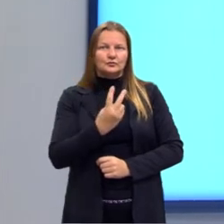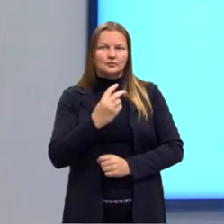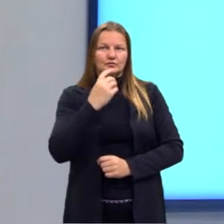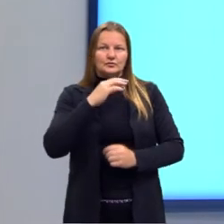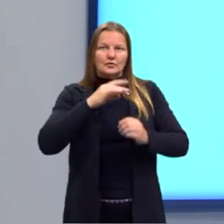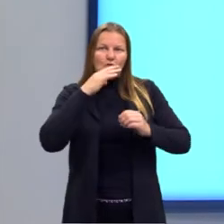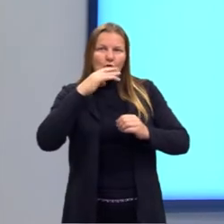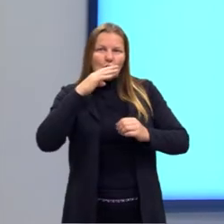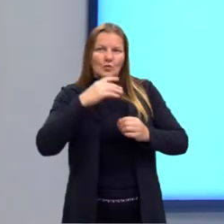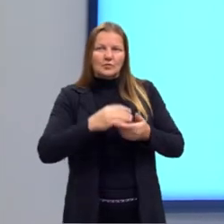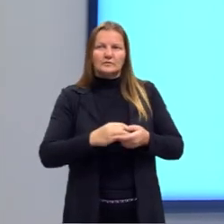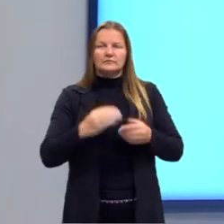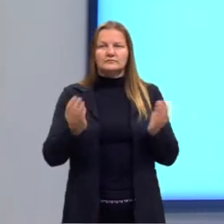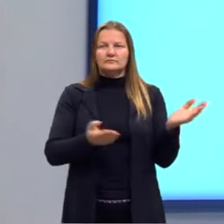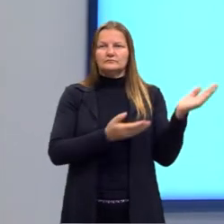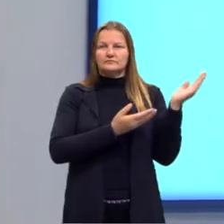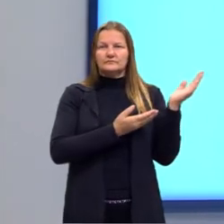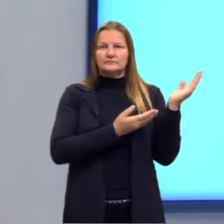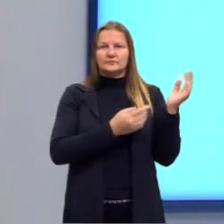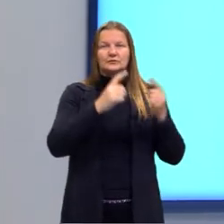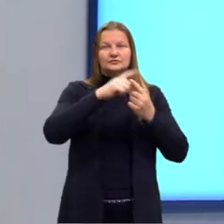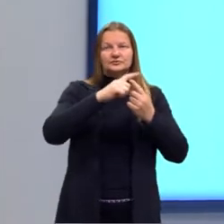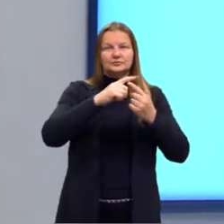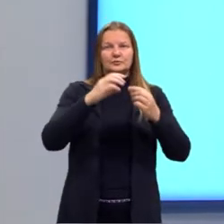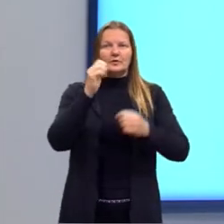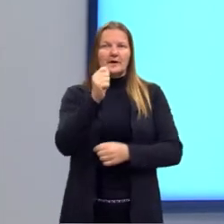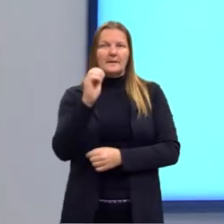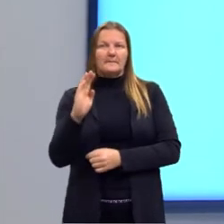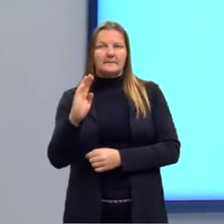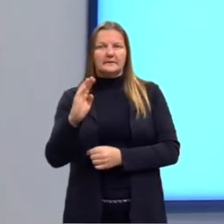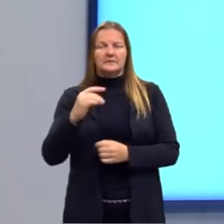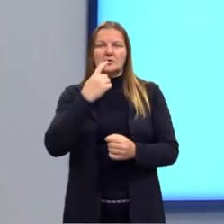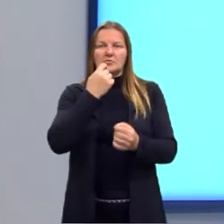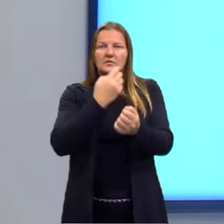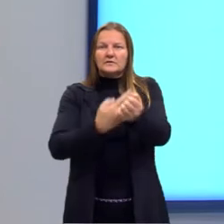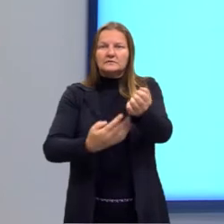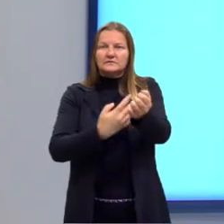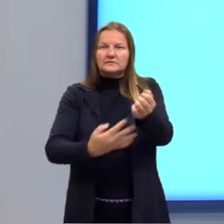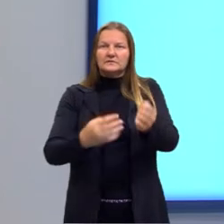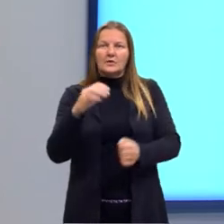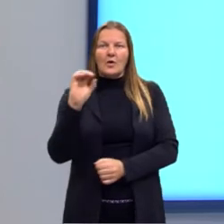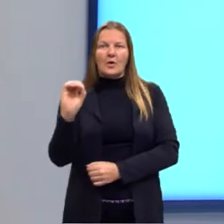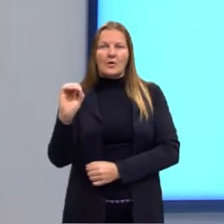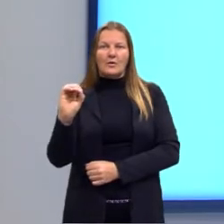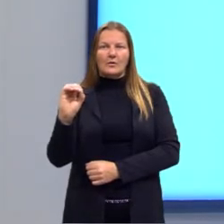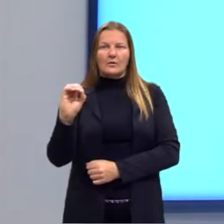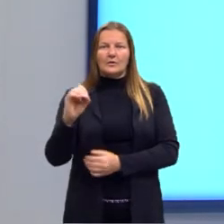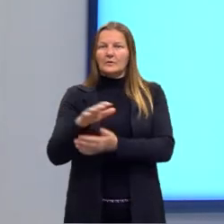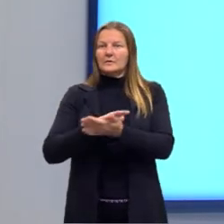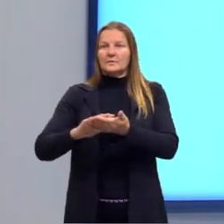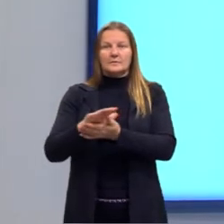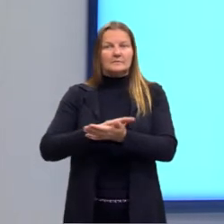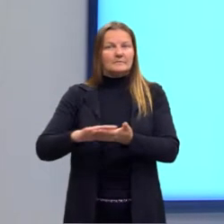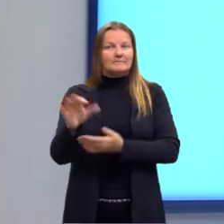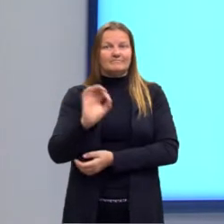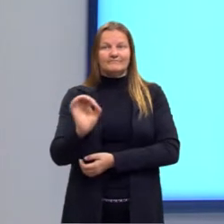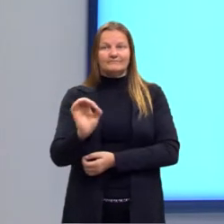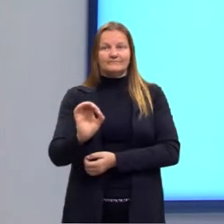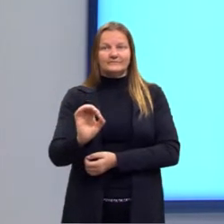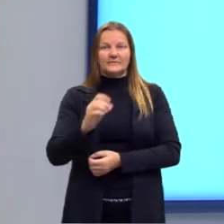que é o tipo sanguíneo AB né E nós temos o tipo sanguíneo O que não tem aglutinogênios na hemácia